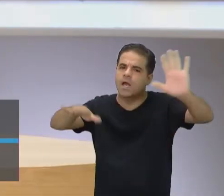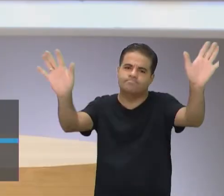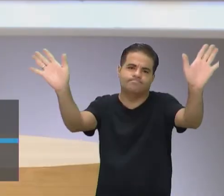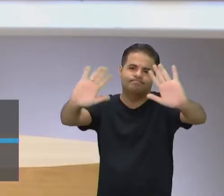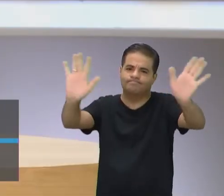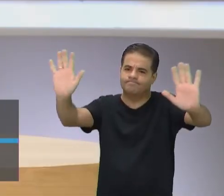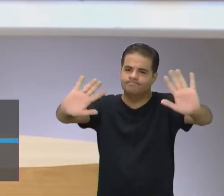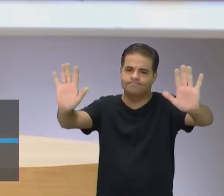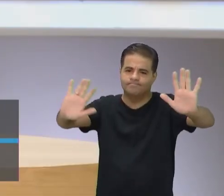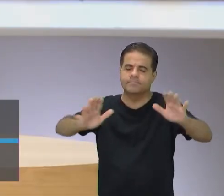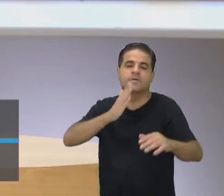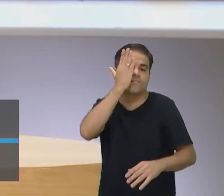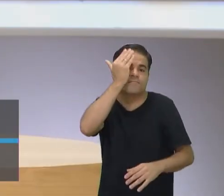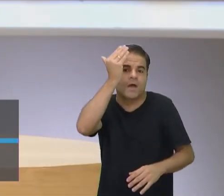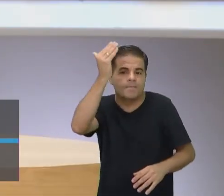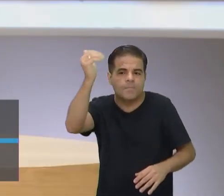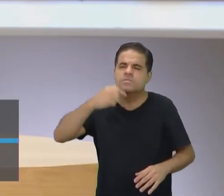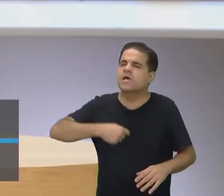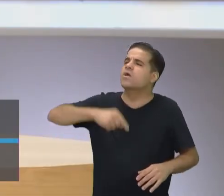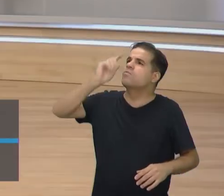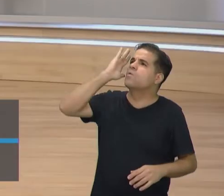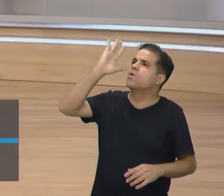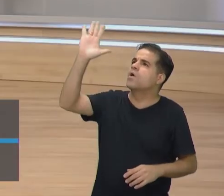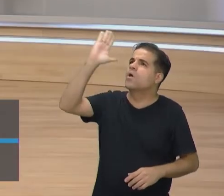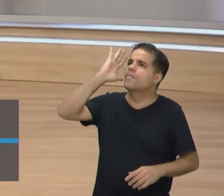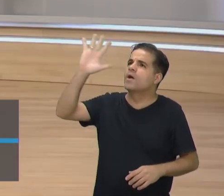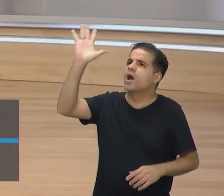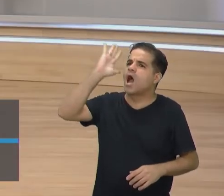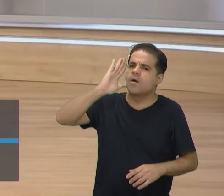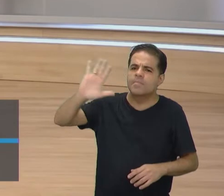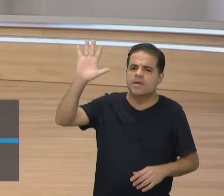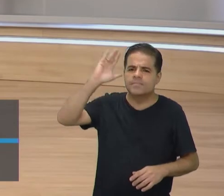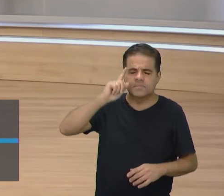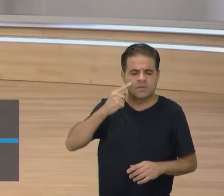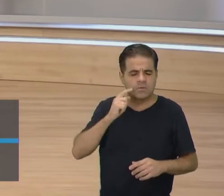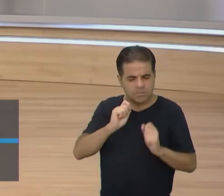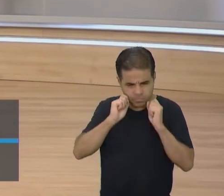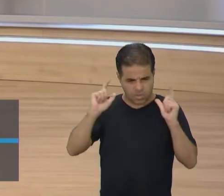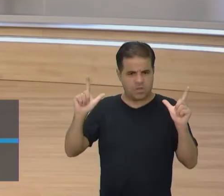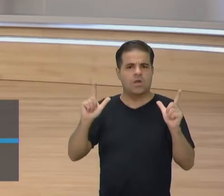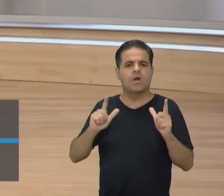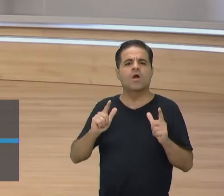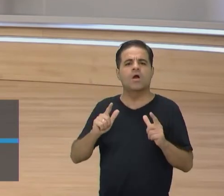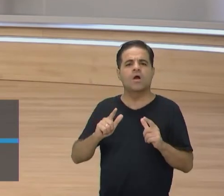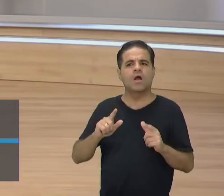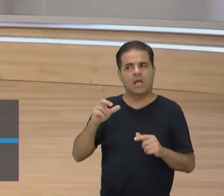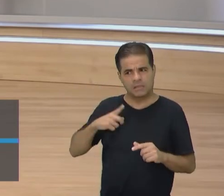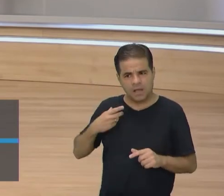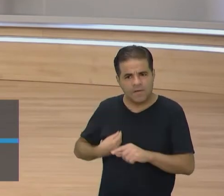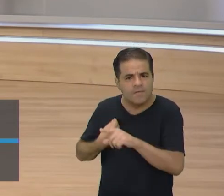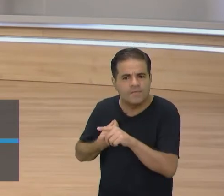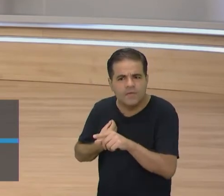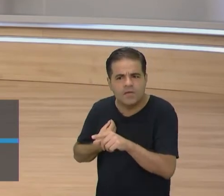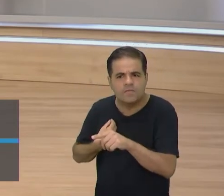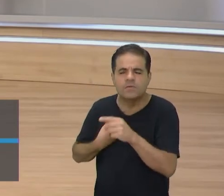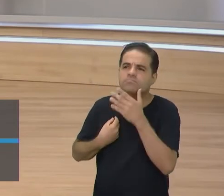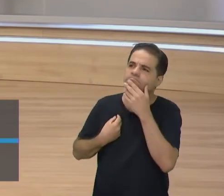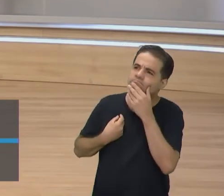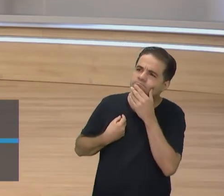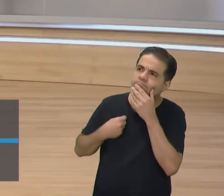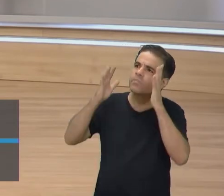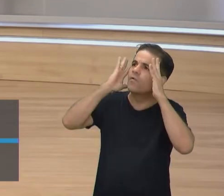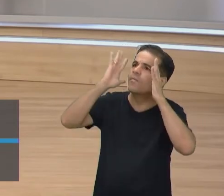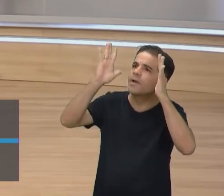Monterroso, ele é famosíssimo. Peraí, eu fiquei pensando no dinossauro. Quando acordou, o dinossauro ainda estava lá. É Sim, isso? Vou